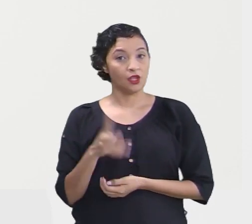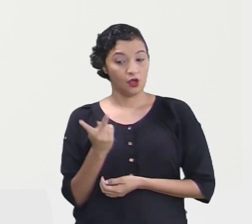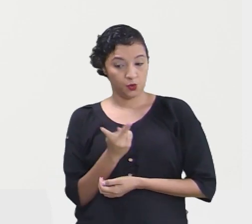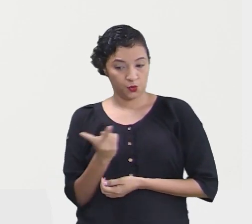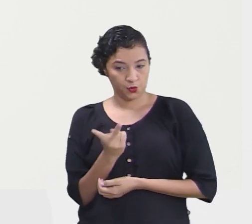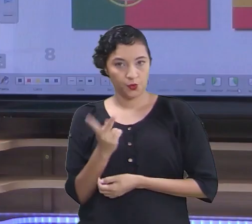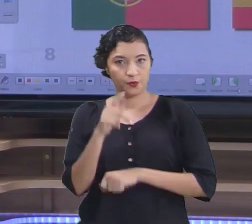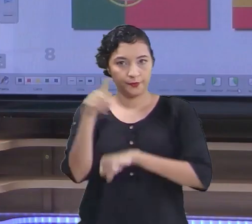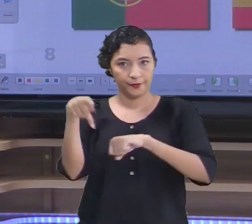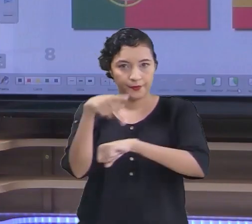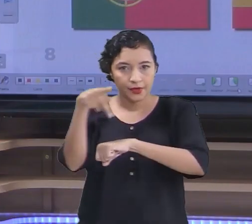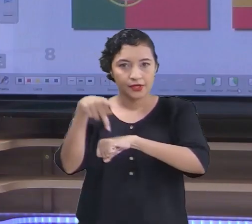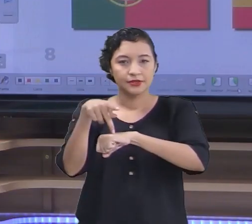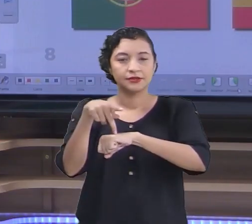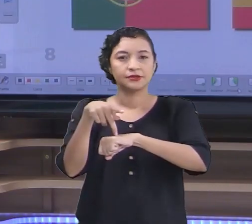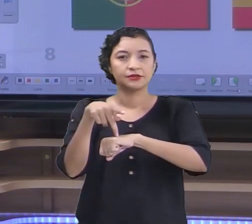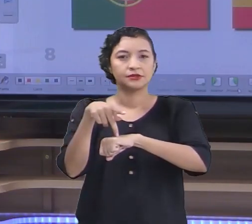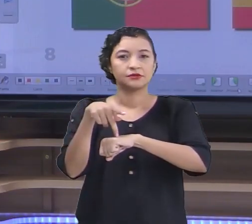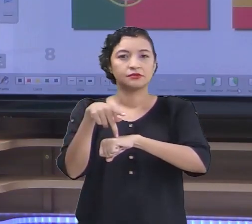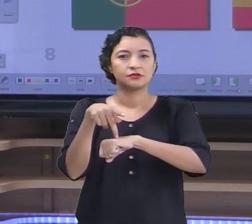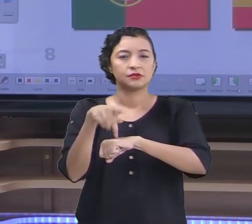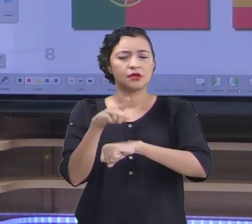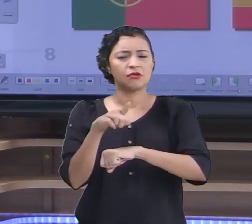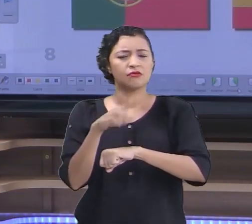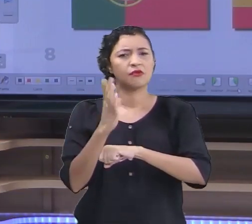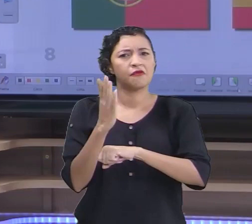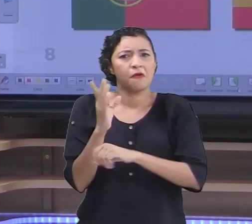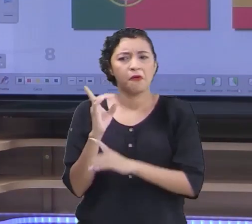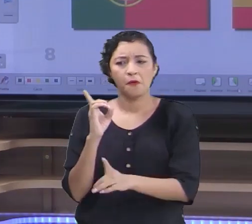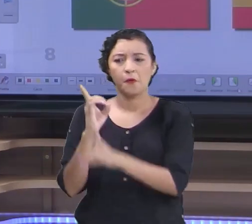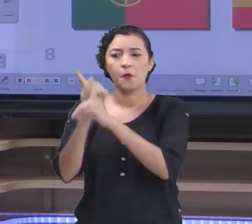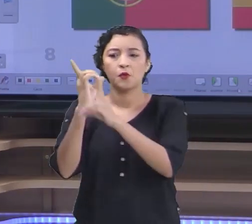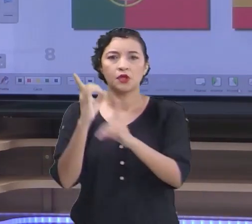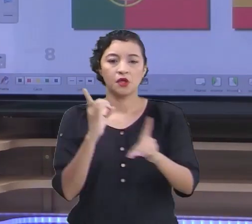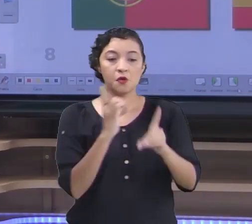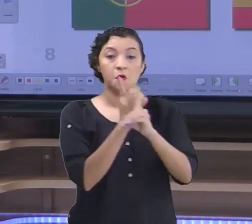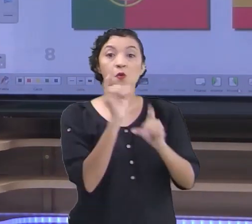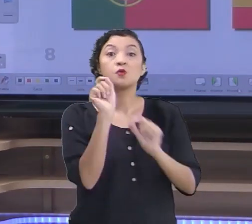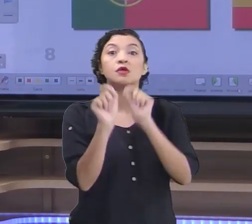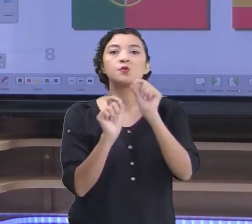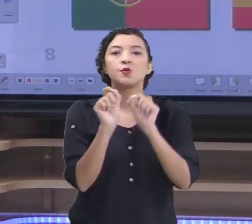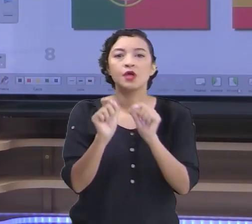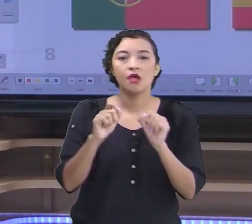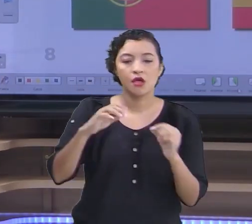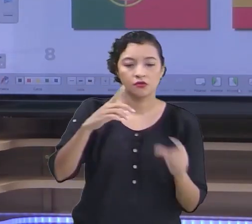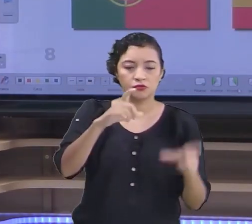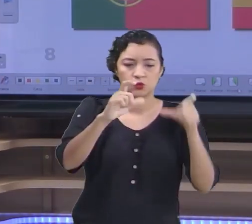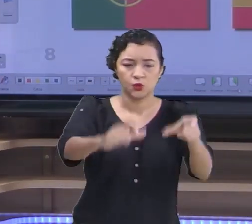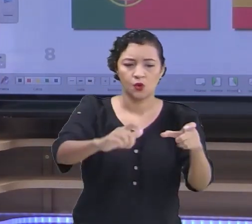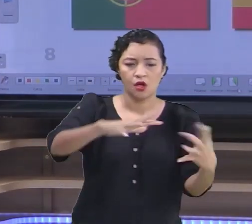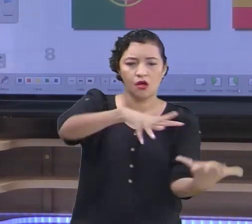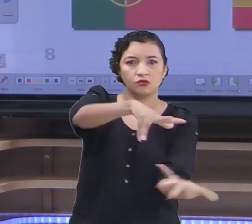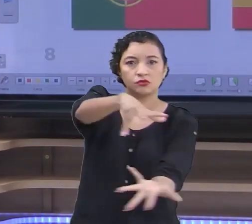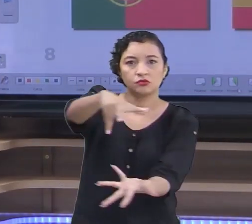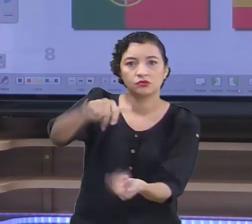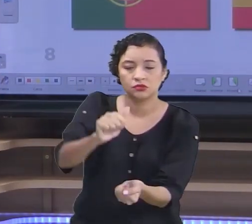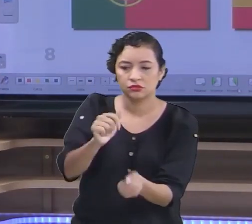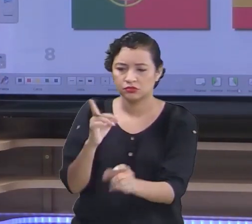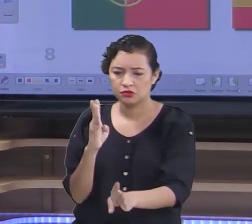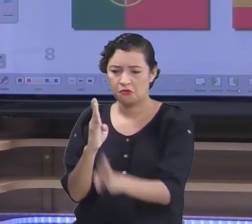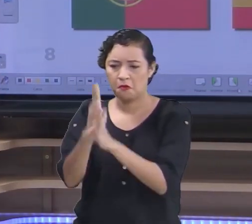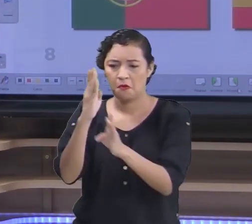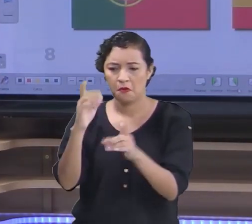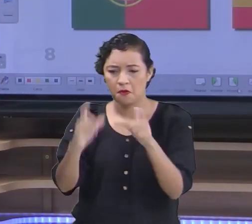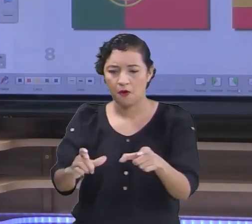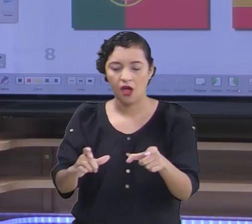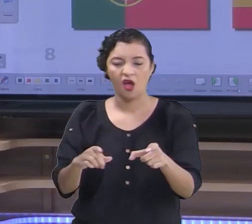países, eles começaram a descobrir vários lugares no mundo. E aonde eles chegavam, eles queriam dizer assim, ó, nós chegamos na Terra,